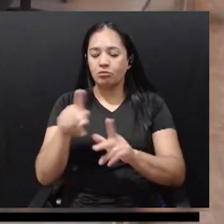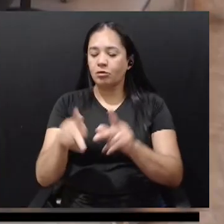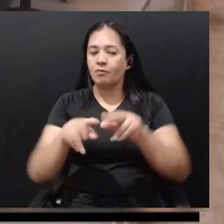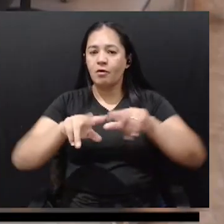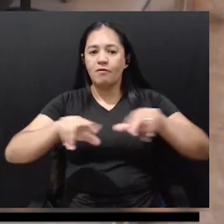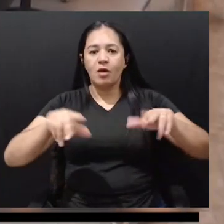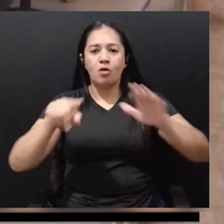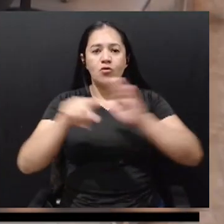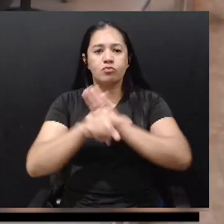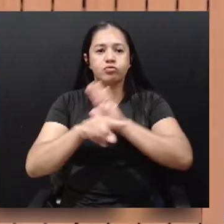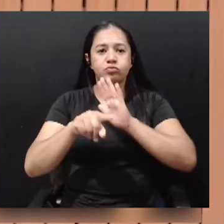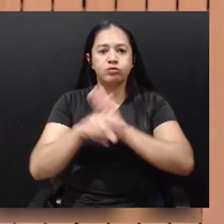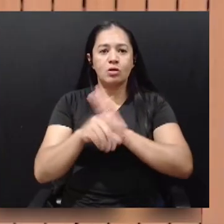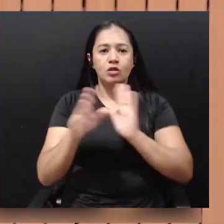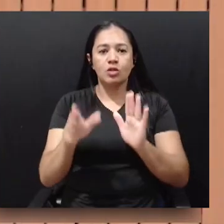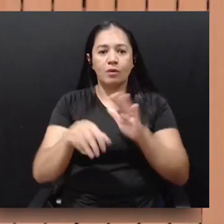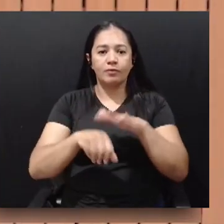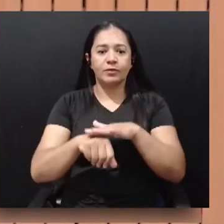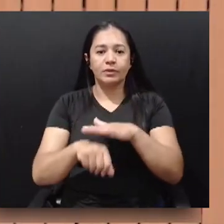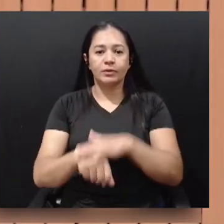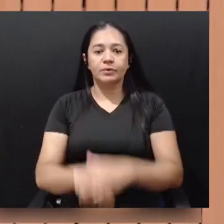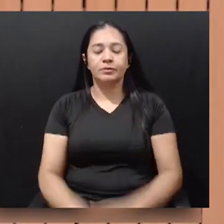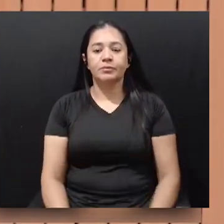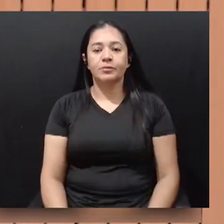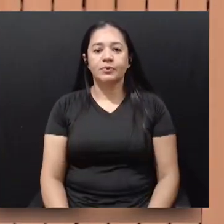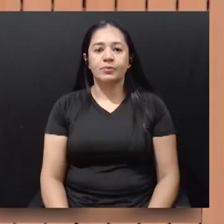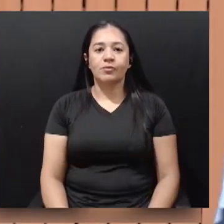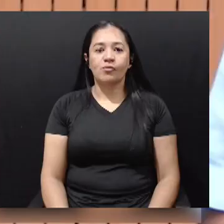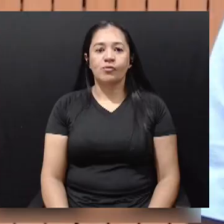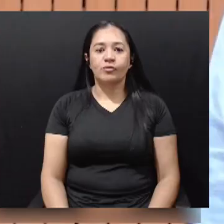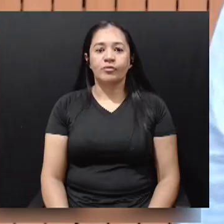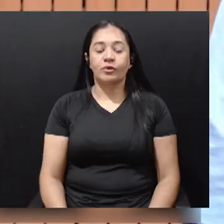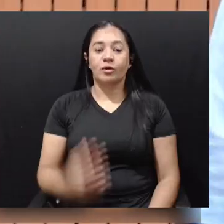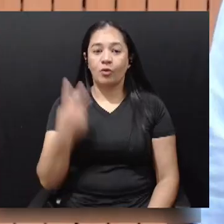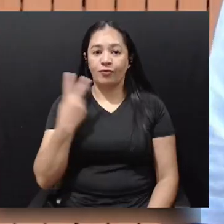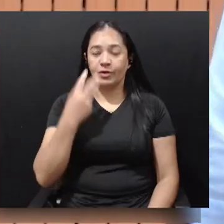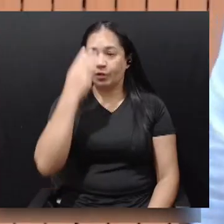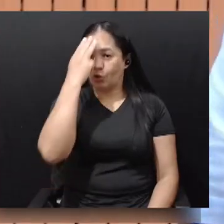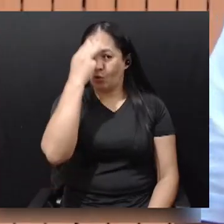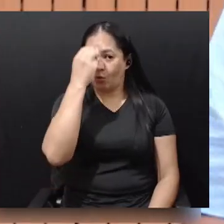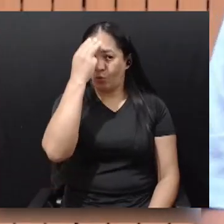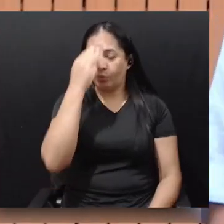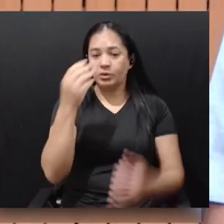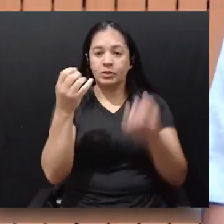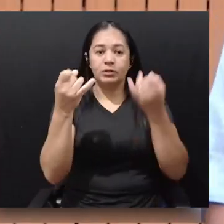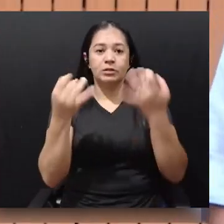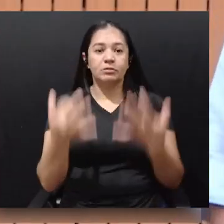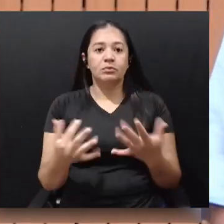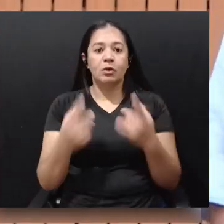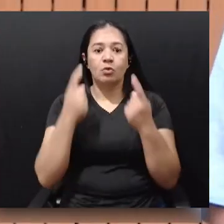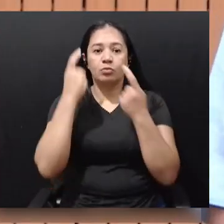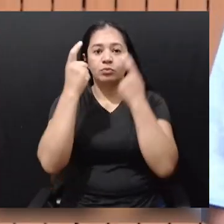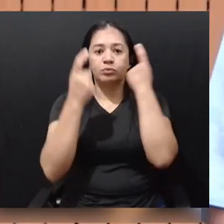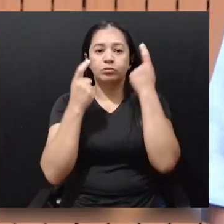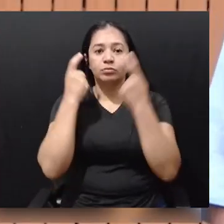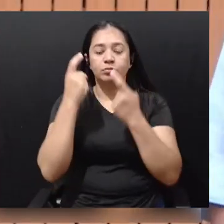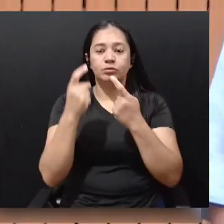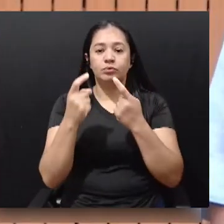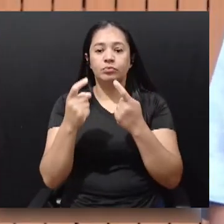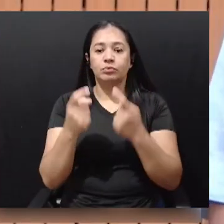foram realizados. Ao término, o vereador Wagner Romão falou da preocupação do excesso de